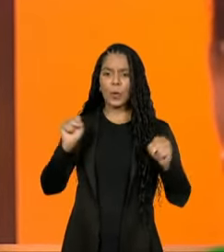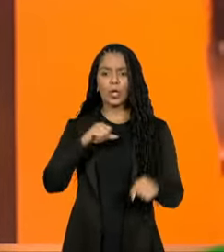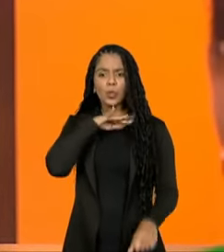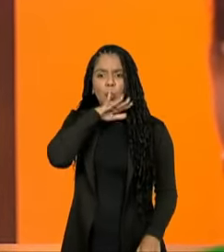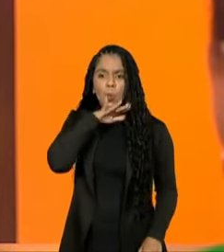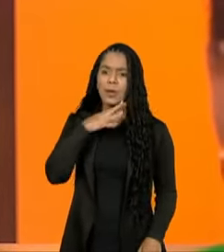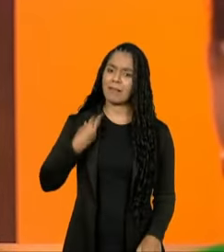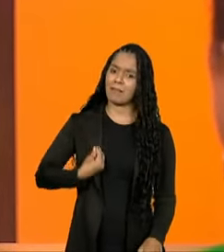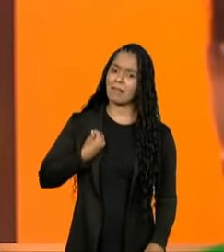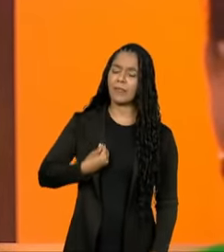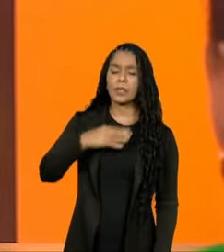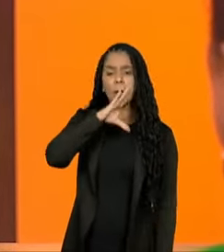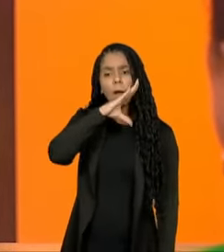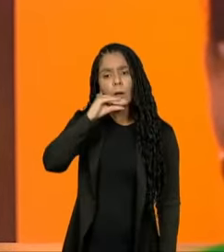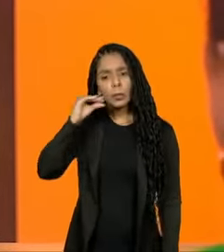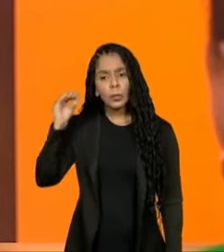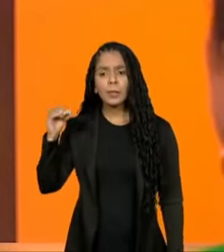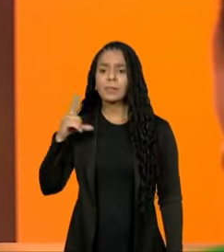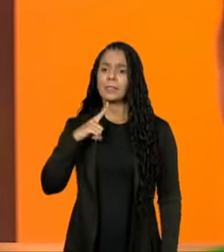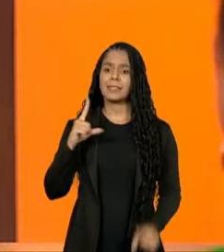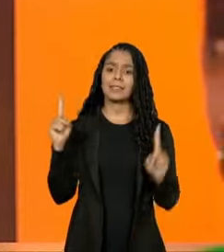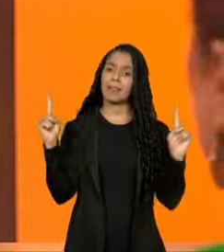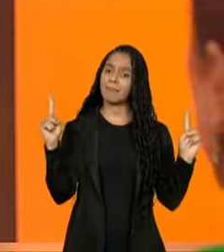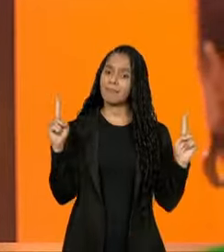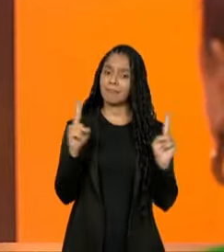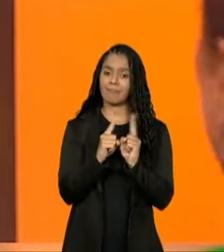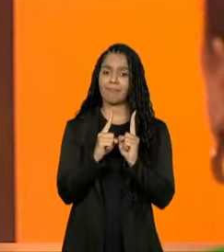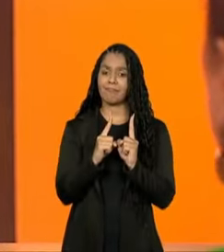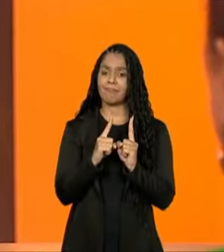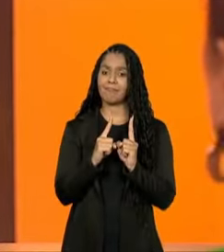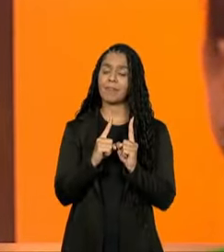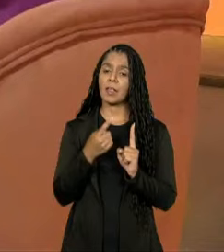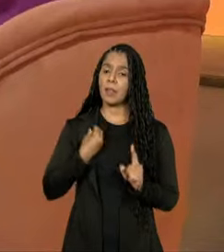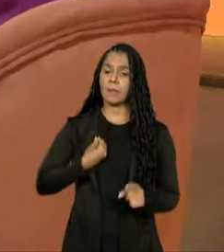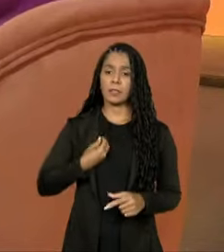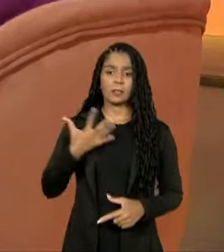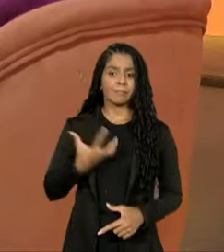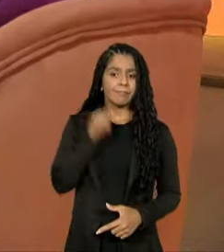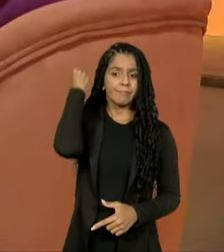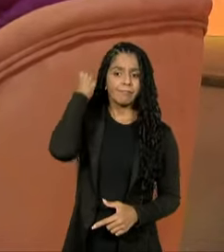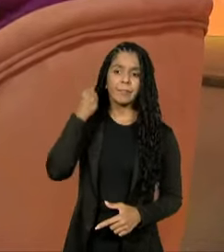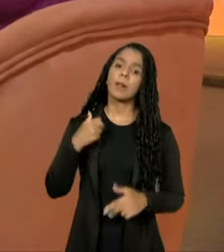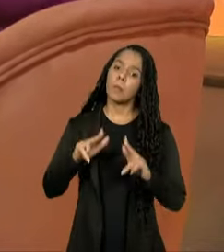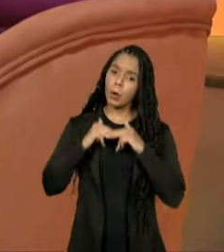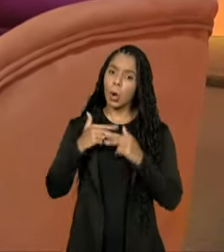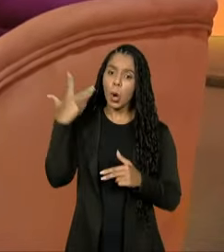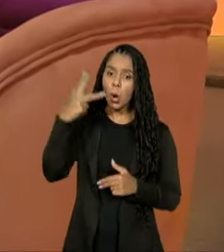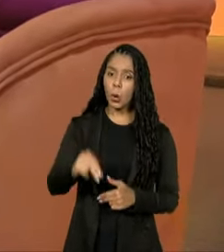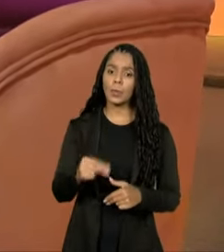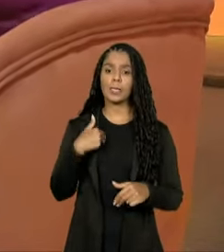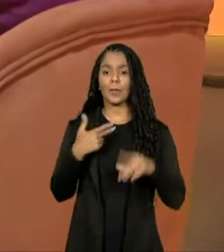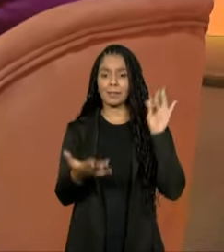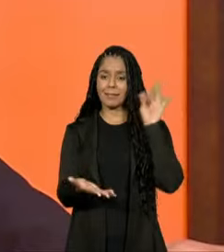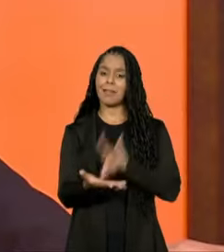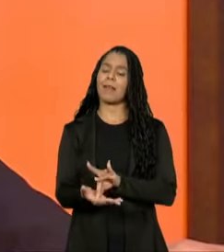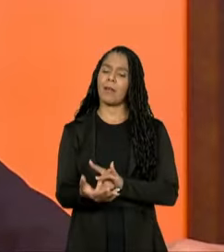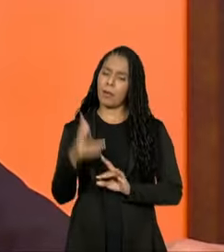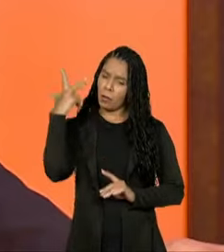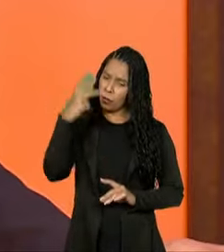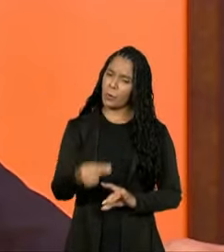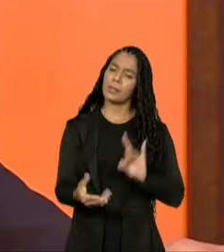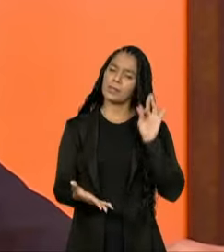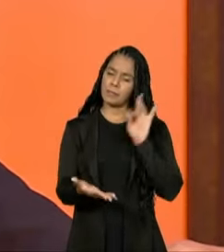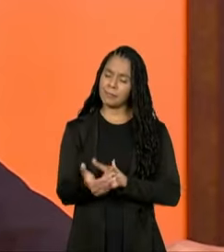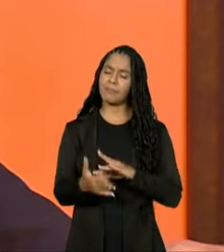na vida de adolescentes que tem abreviado a vida por falta de capacidade. Isso tem uma consequência real.